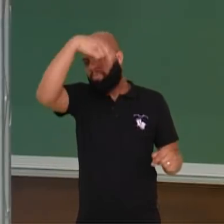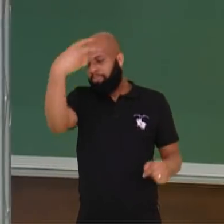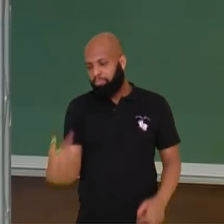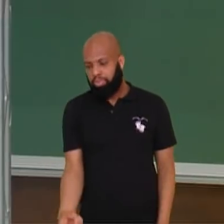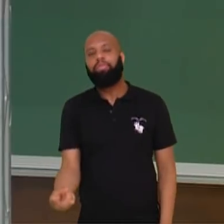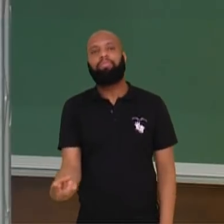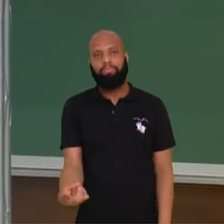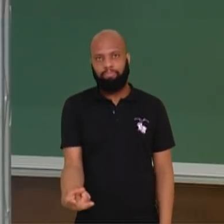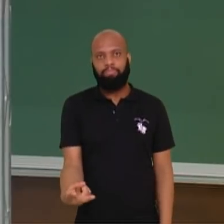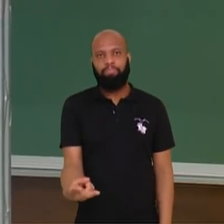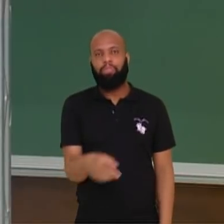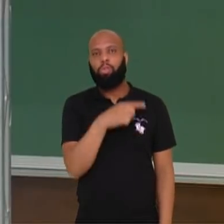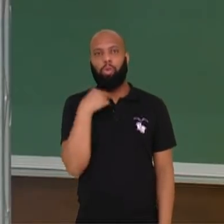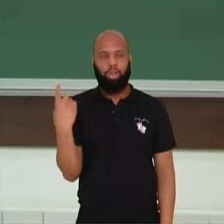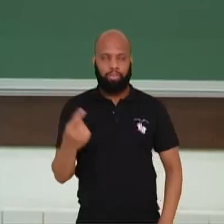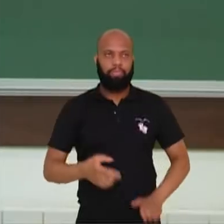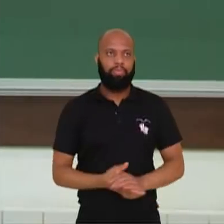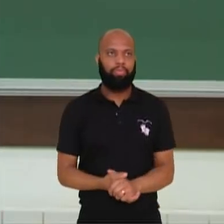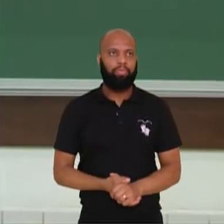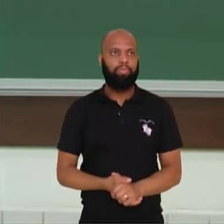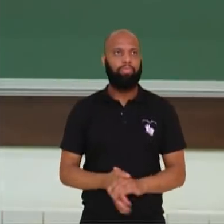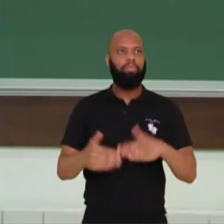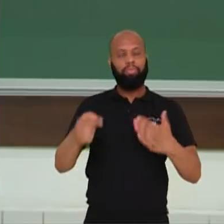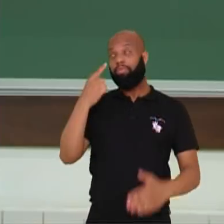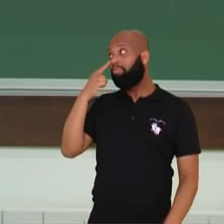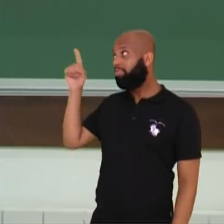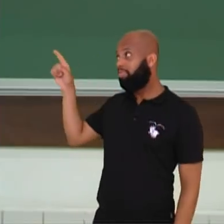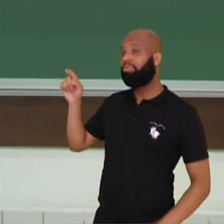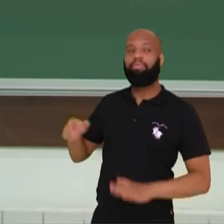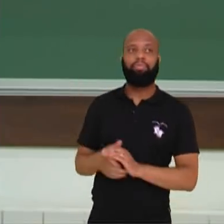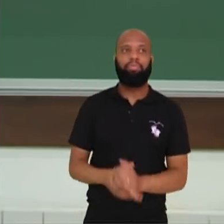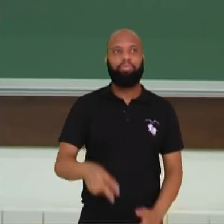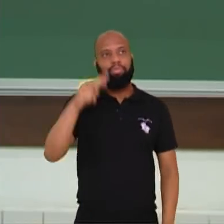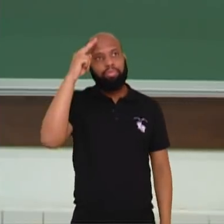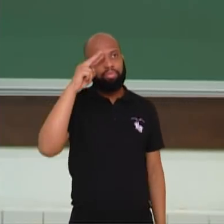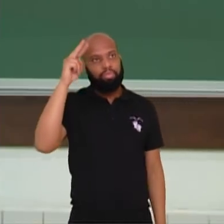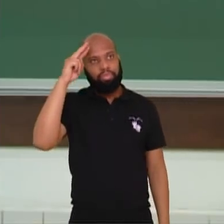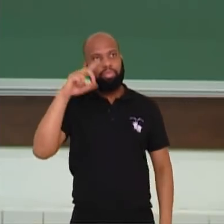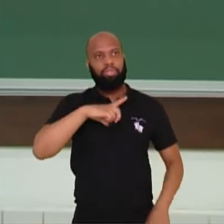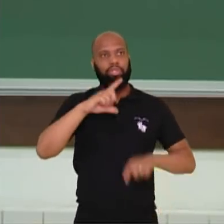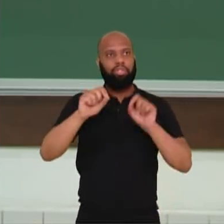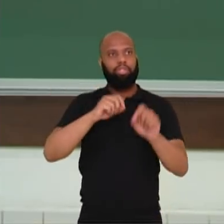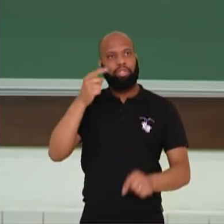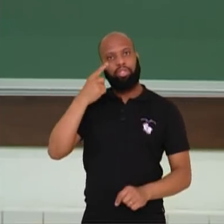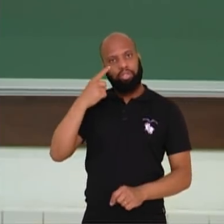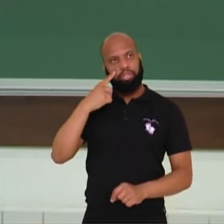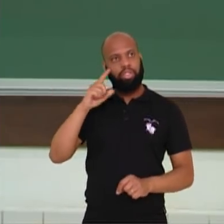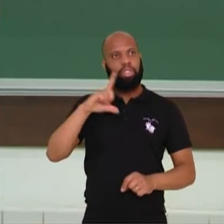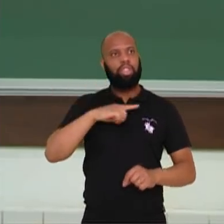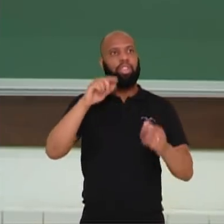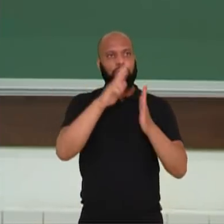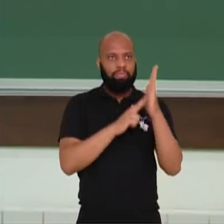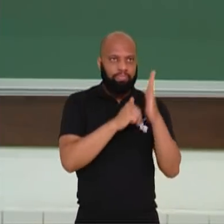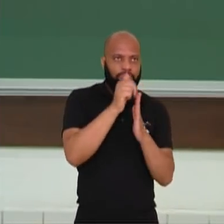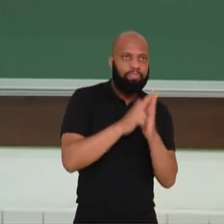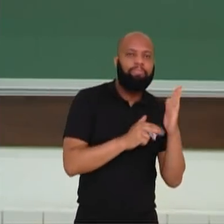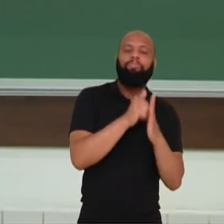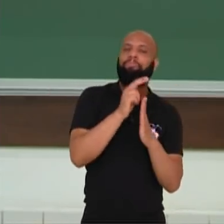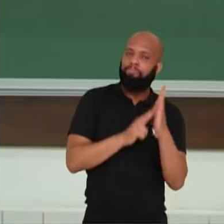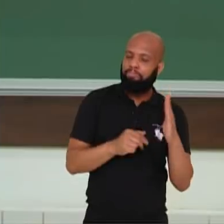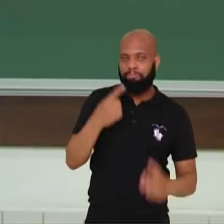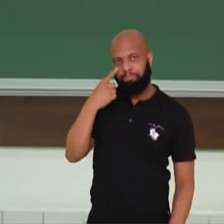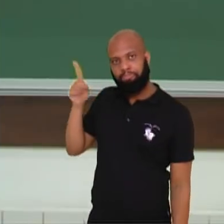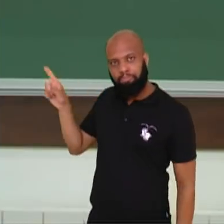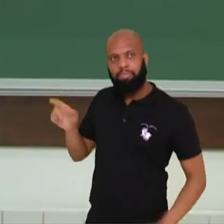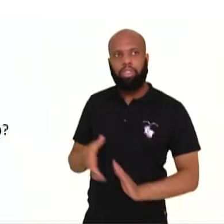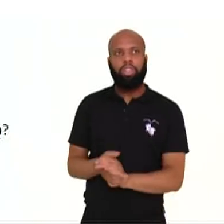ele morre. Muito bem, essa história aparece aqui, representada numa pintura feita por Jacob Peter